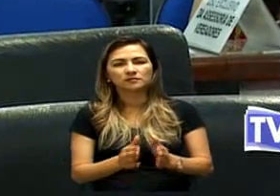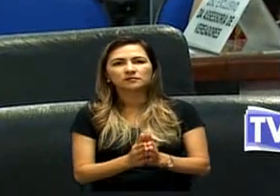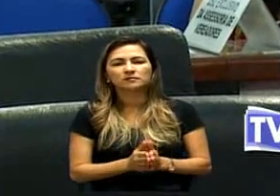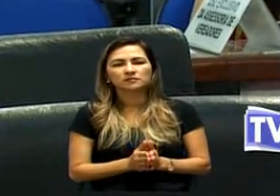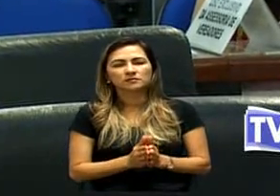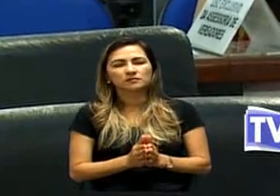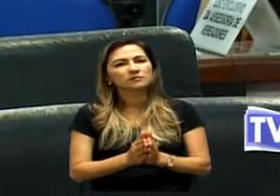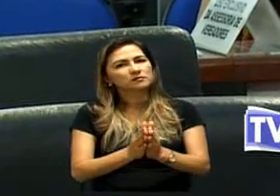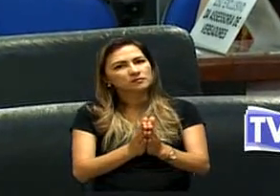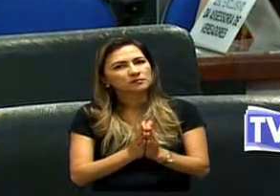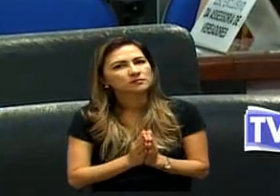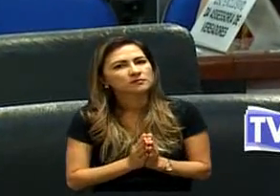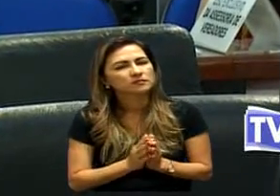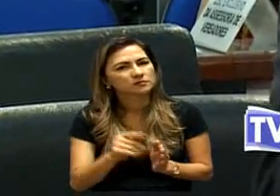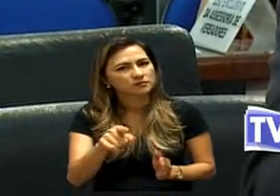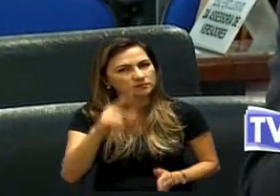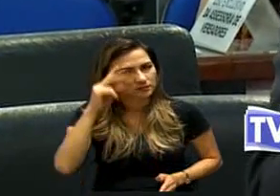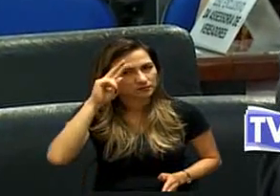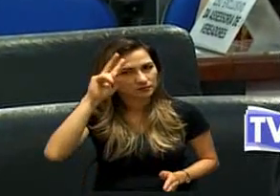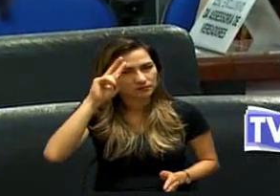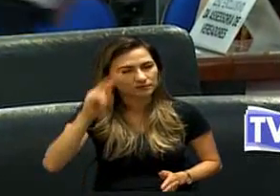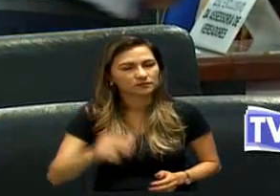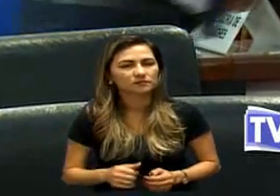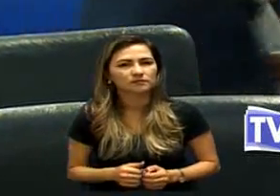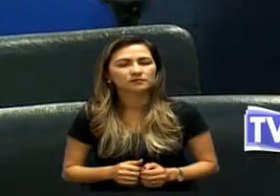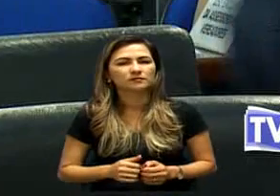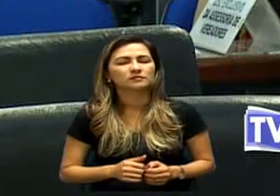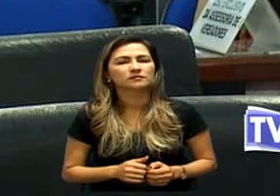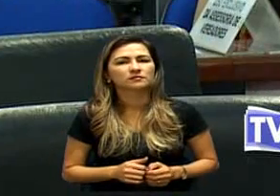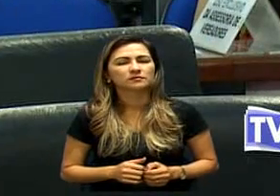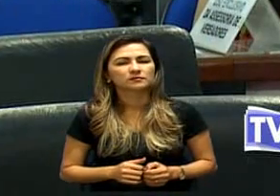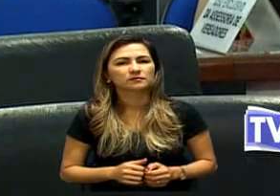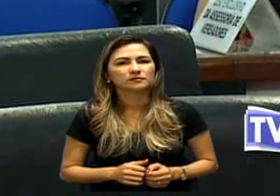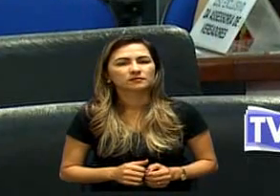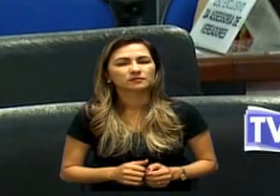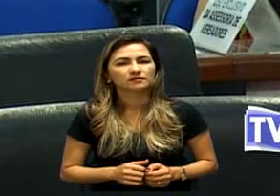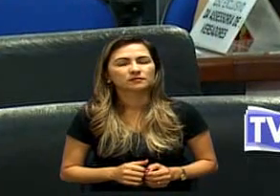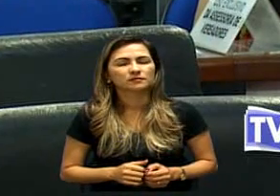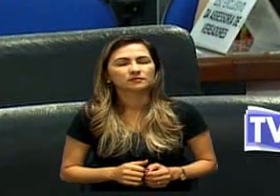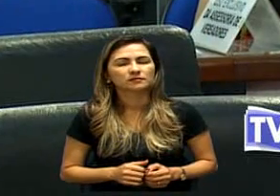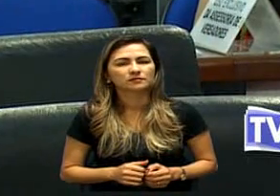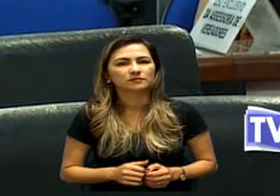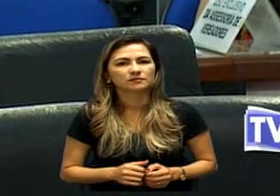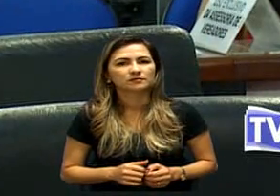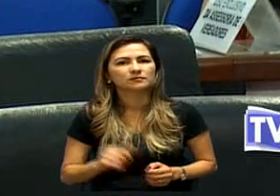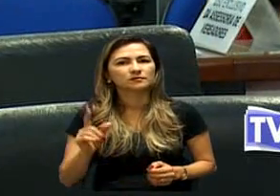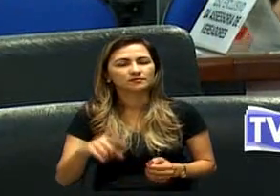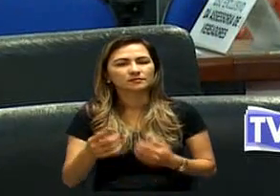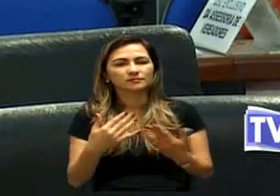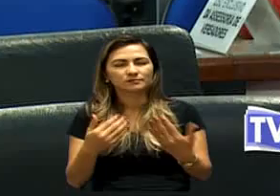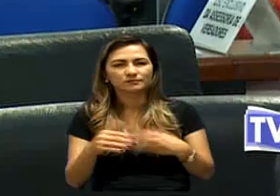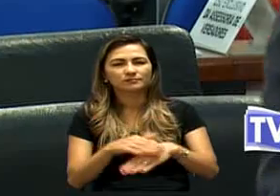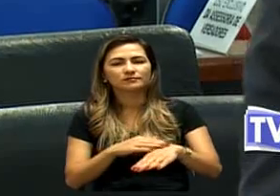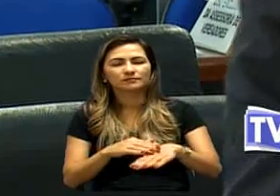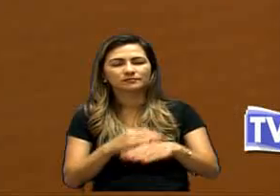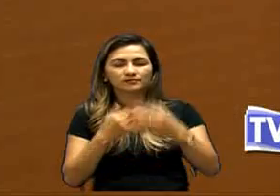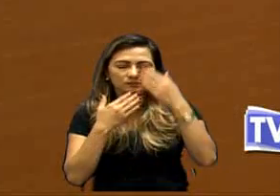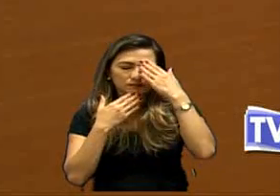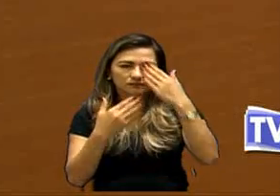lembra quanto o Toniquinho Fonseca vai assinar comigo. Obrigado.